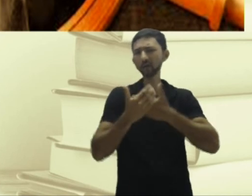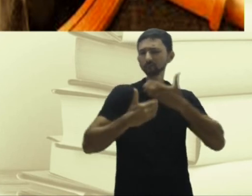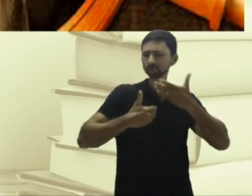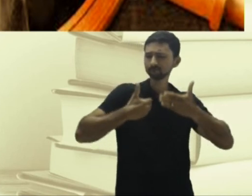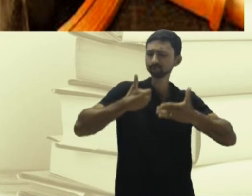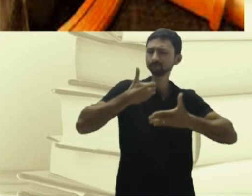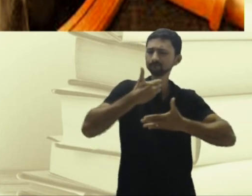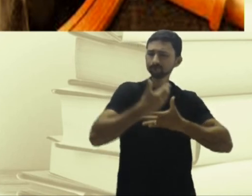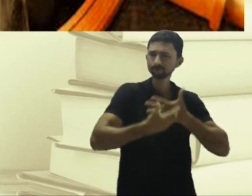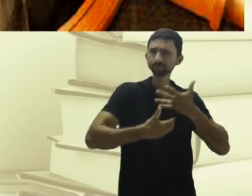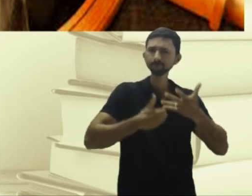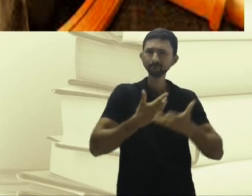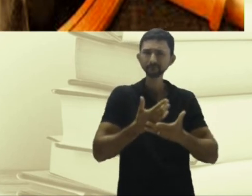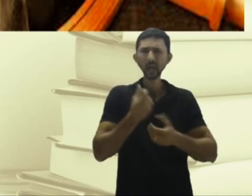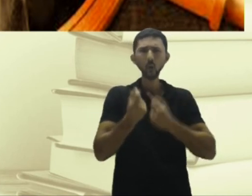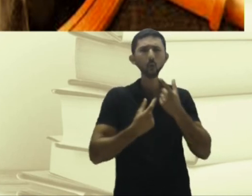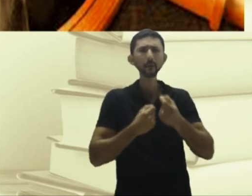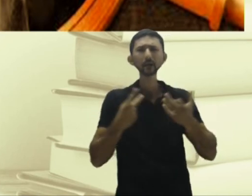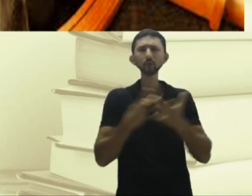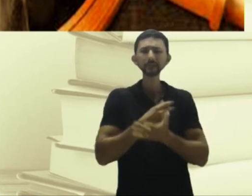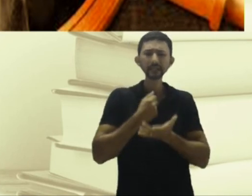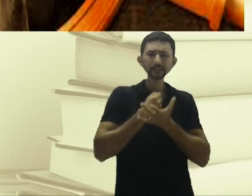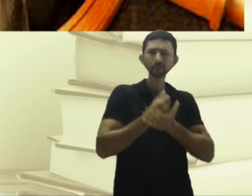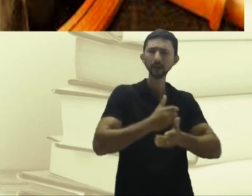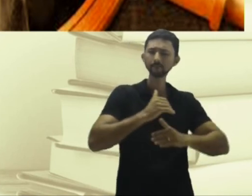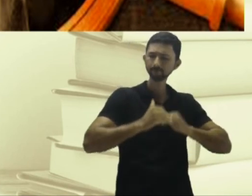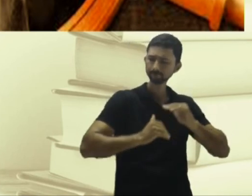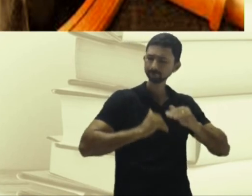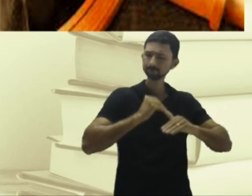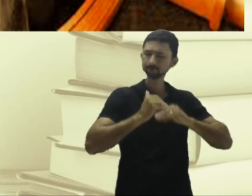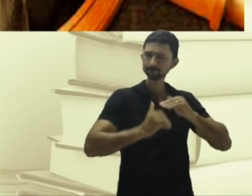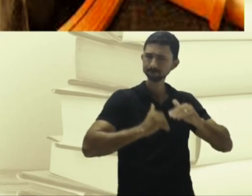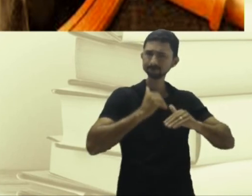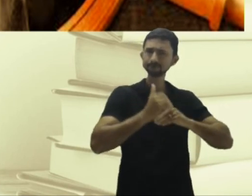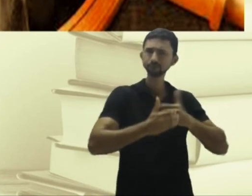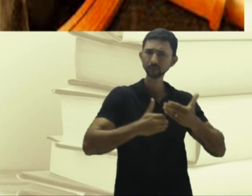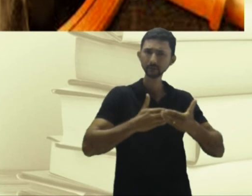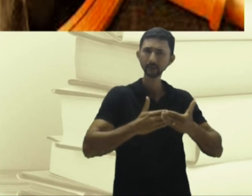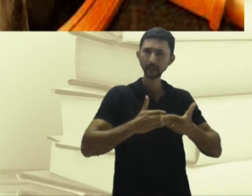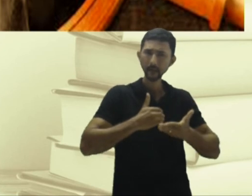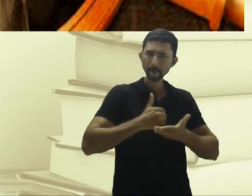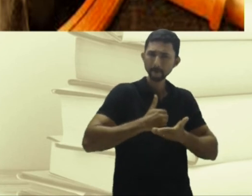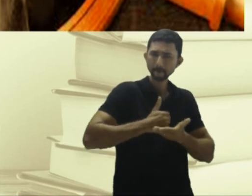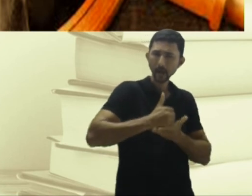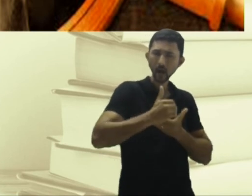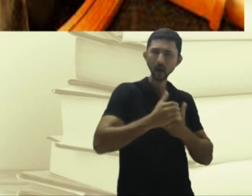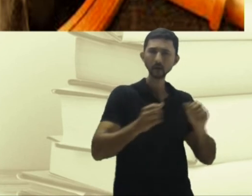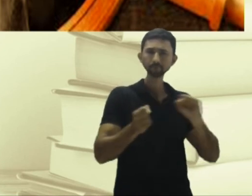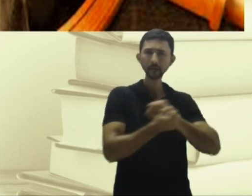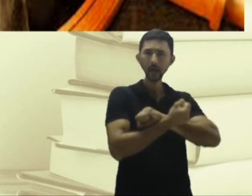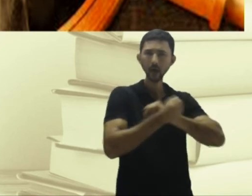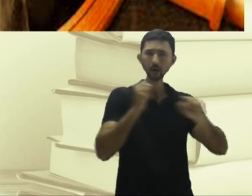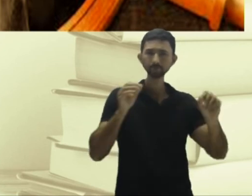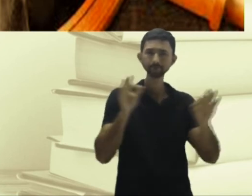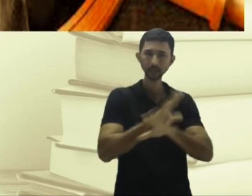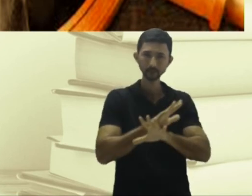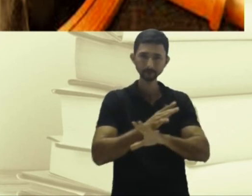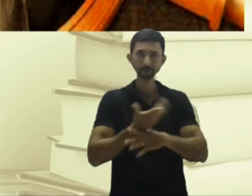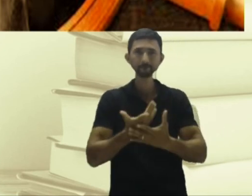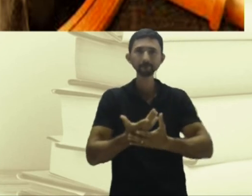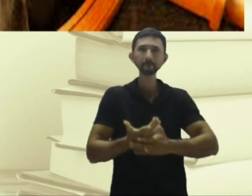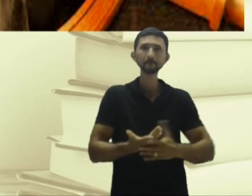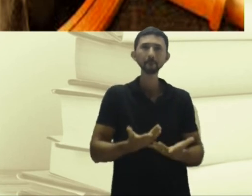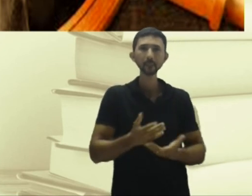alguns fatores contribuíram muito para acelerar o fim da escravidão aqui no Brasil.